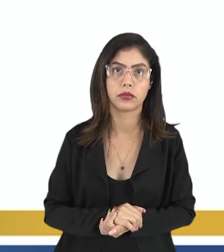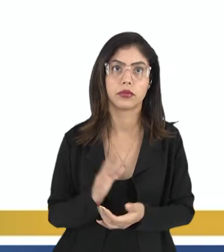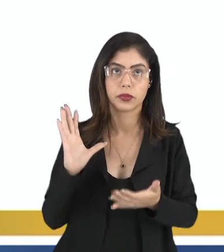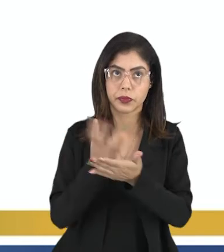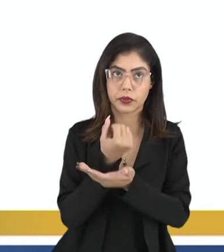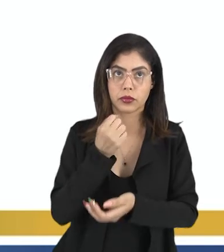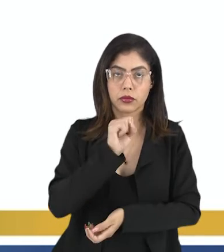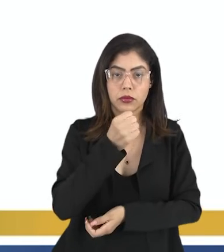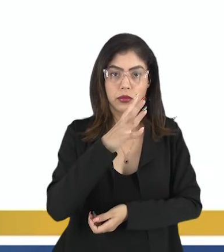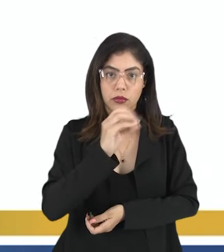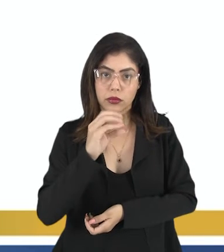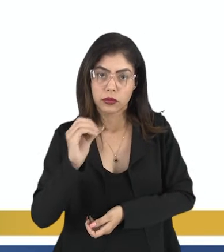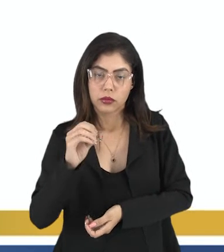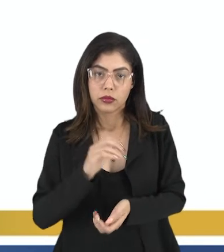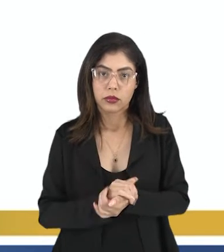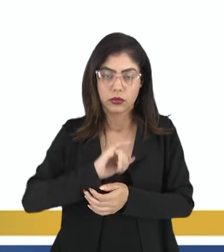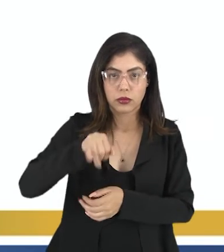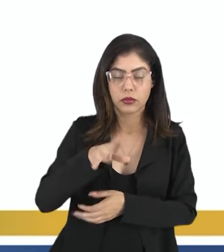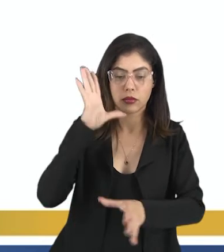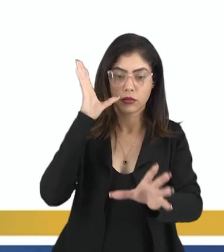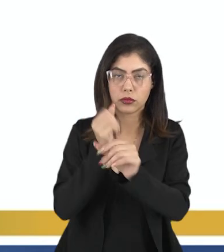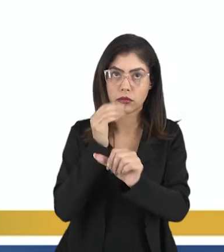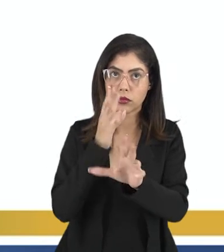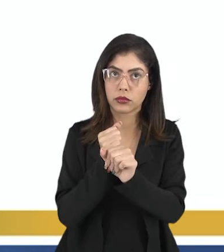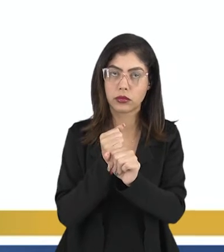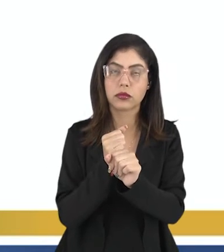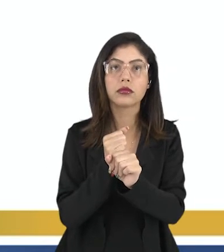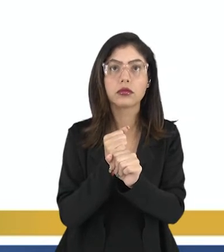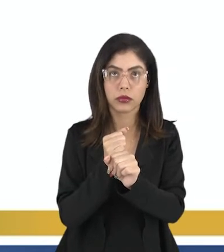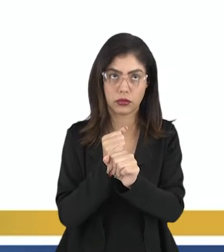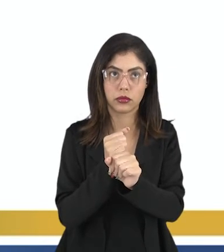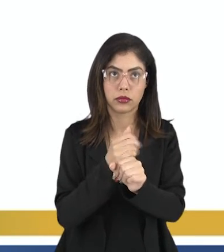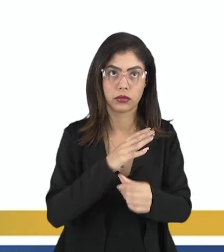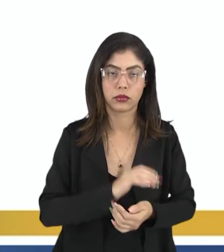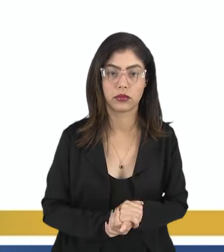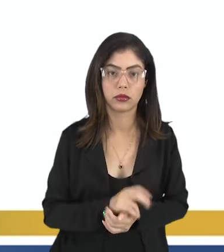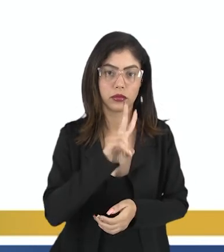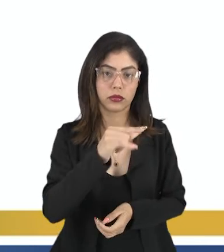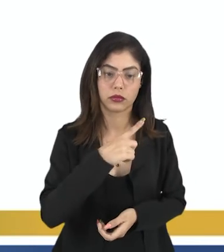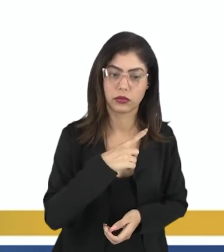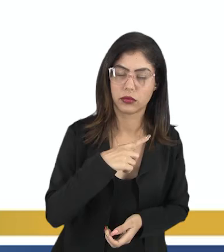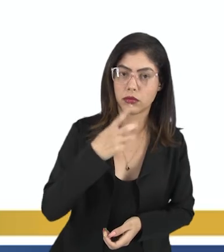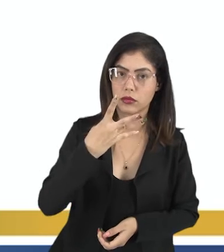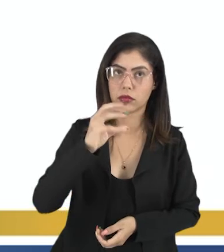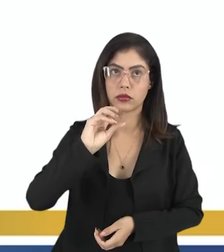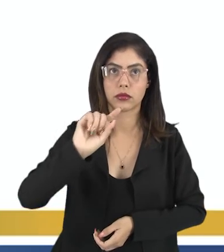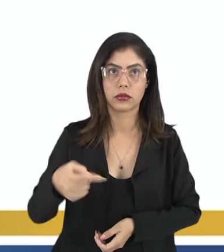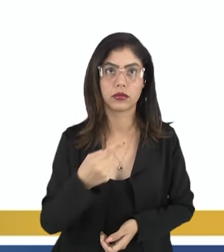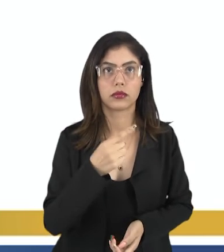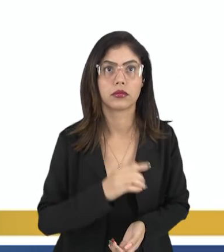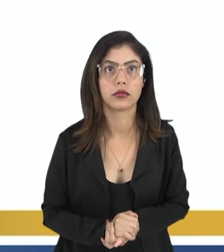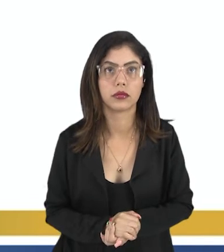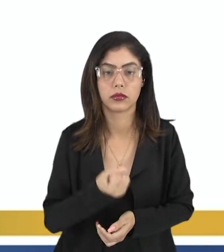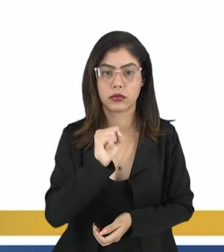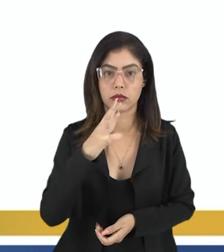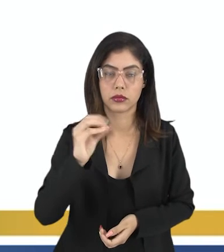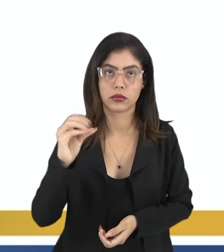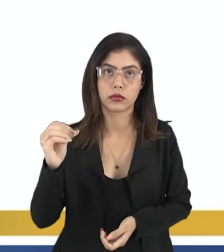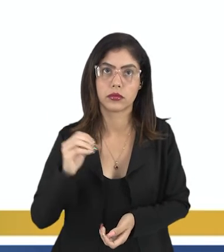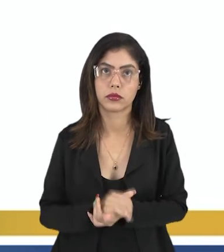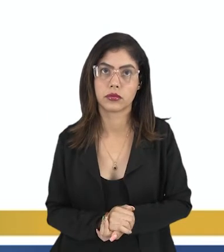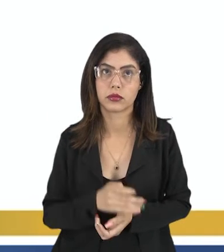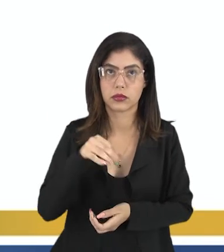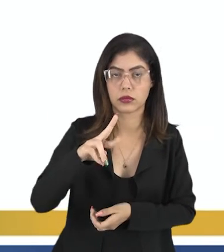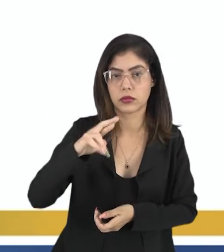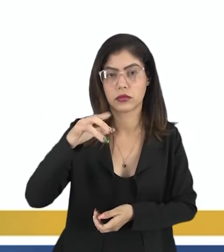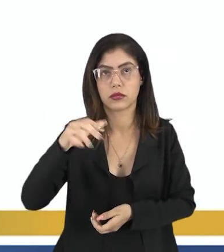pegará esses 800 de juro e somará o capital inicial. Então, nesse caso, nós teremos 40.800. Isso é